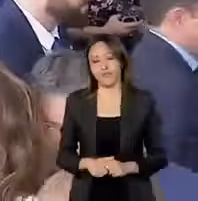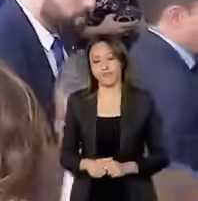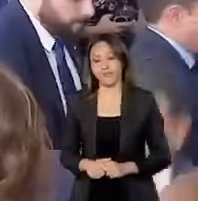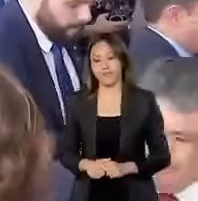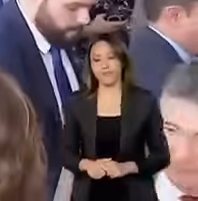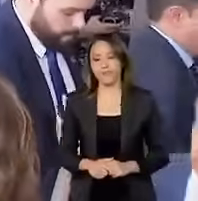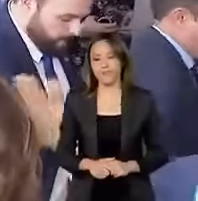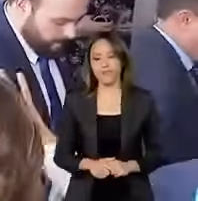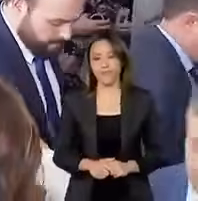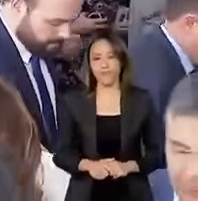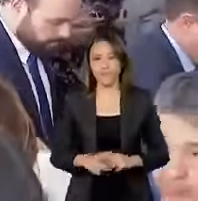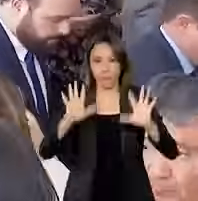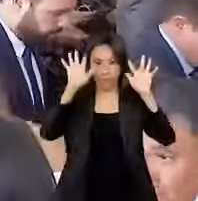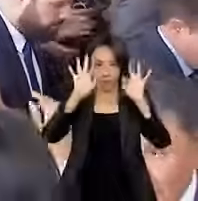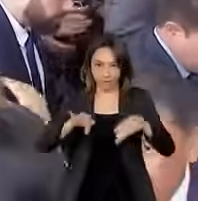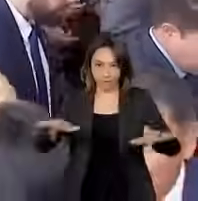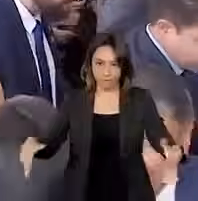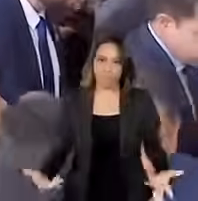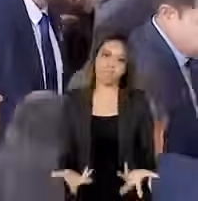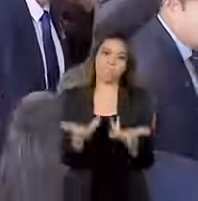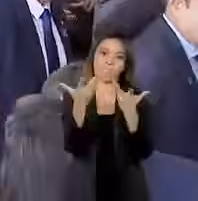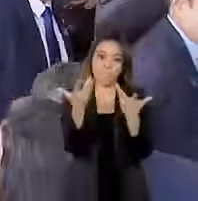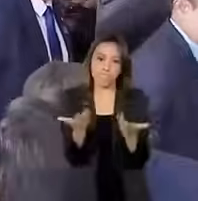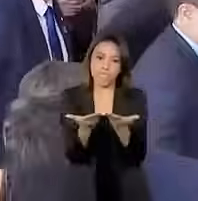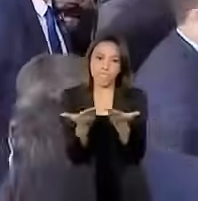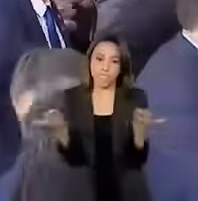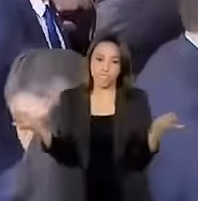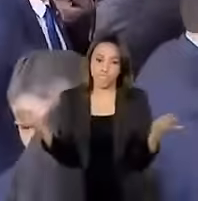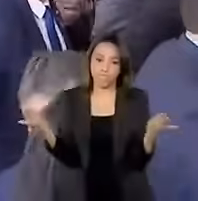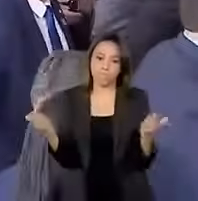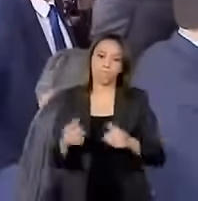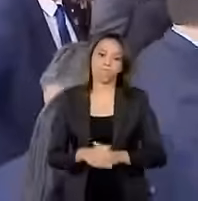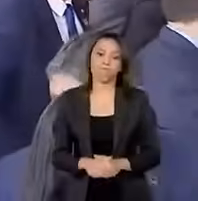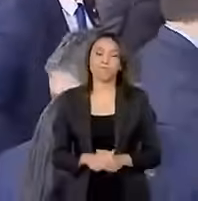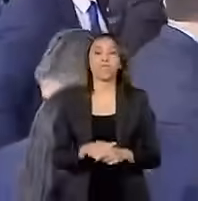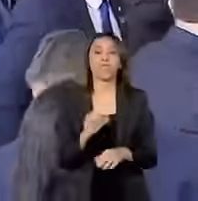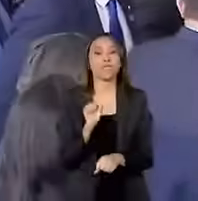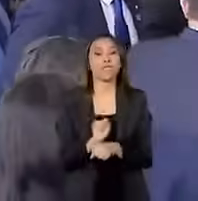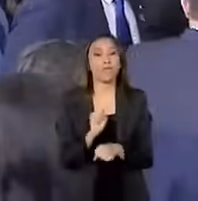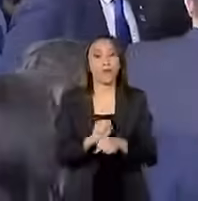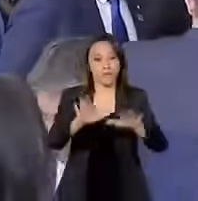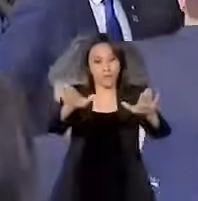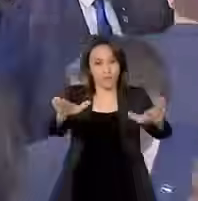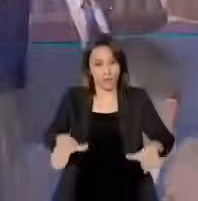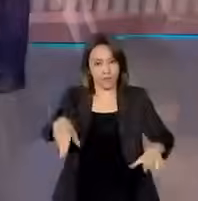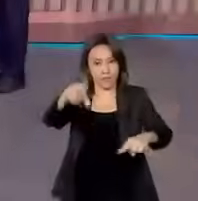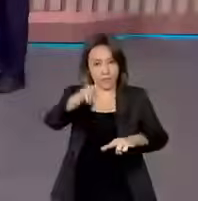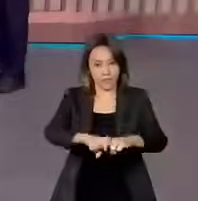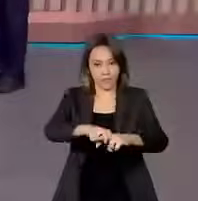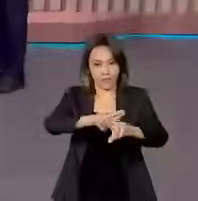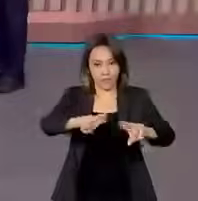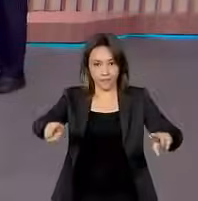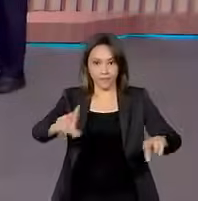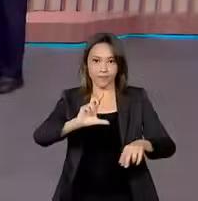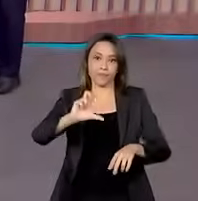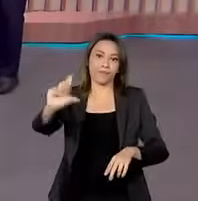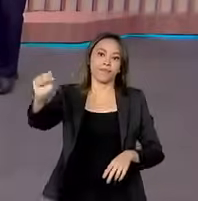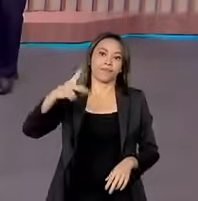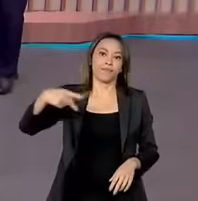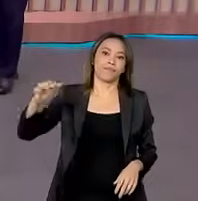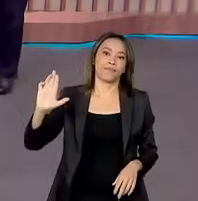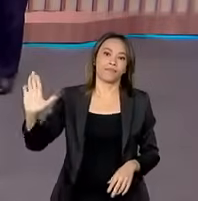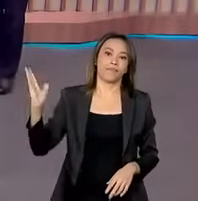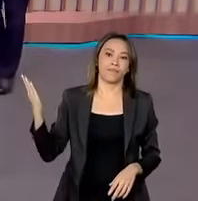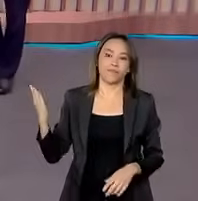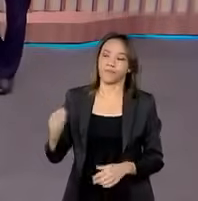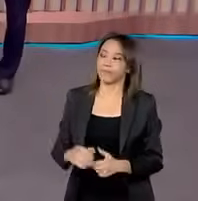Está encerrada a cerimônia. Pede-se a todos que aguardem em seus lugares a saída do senhor